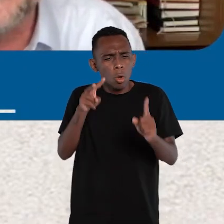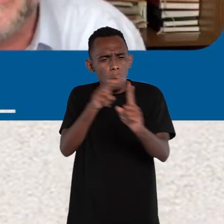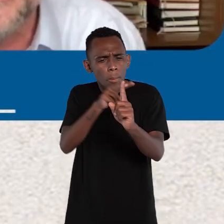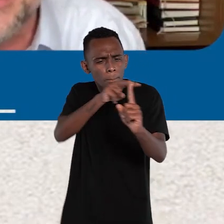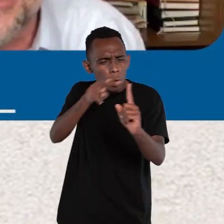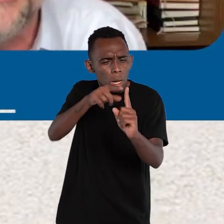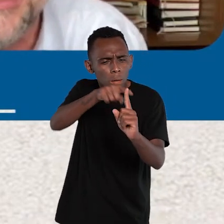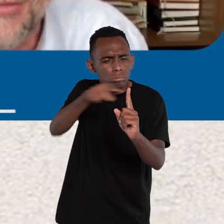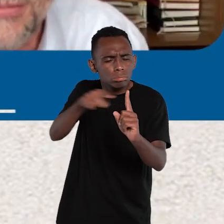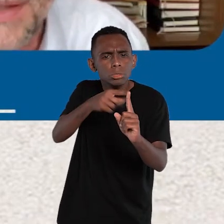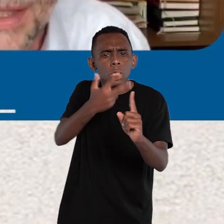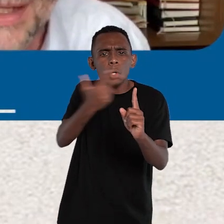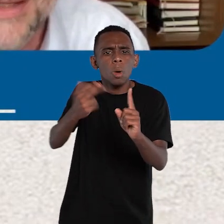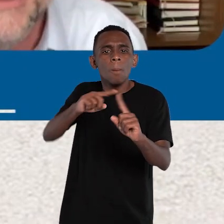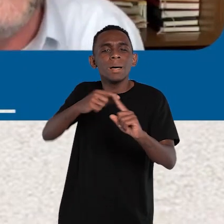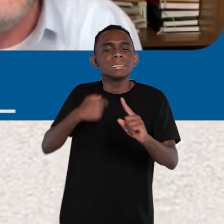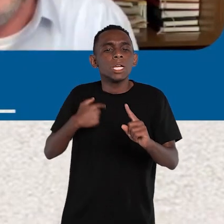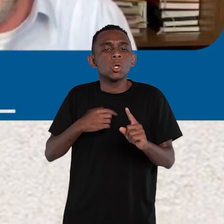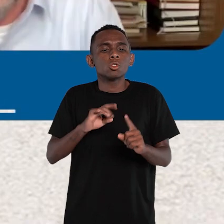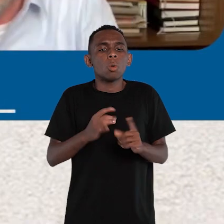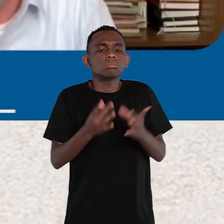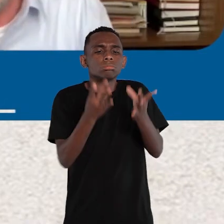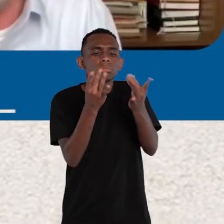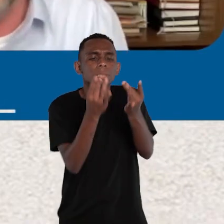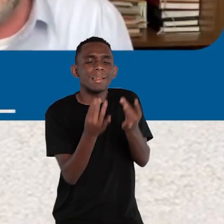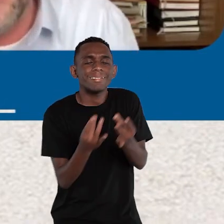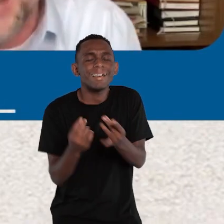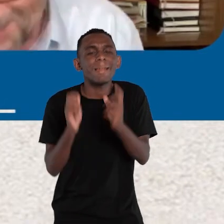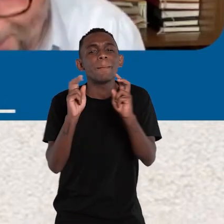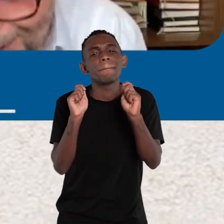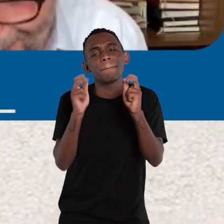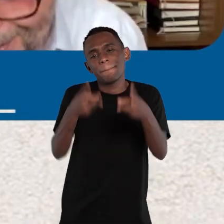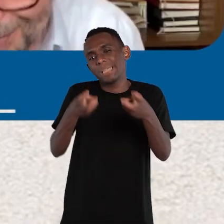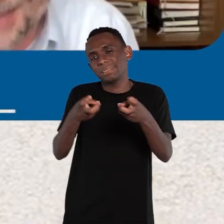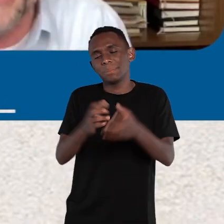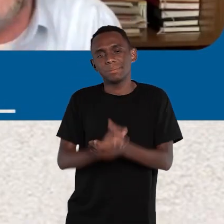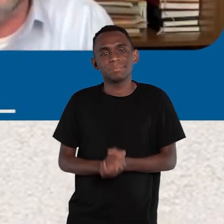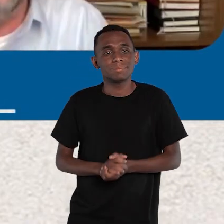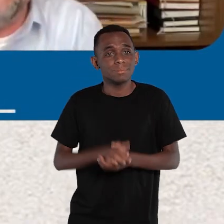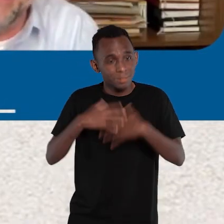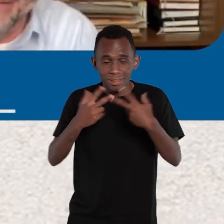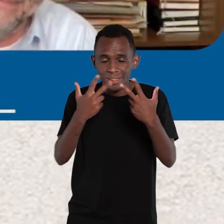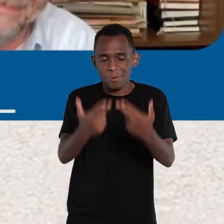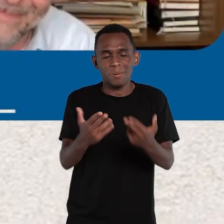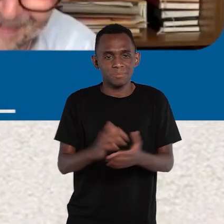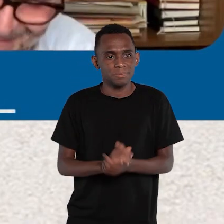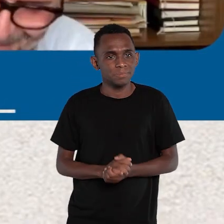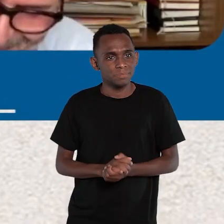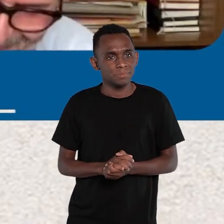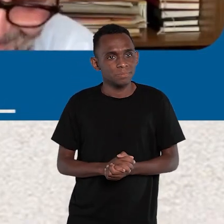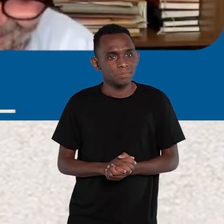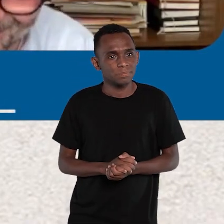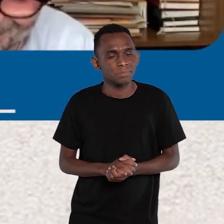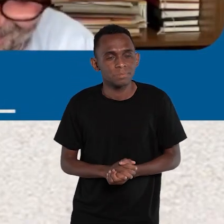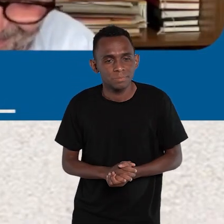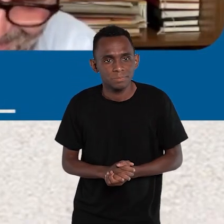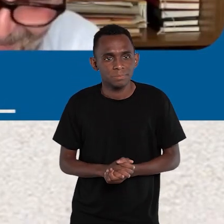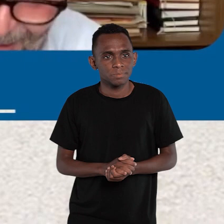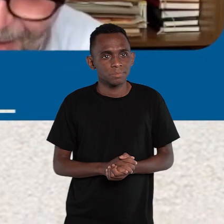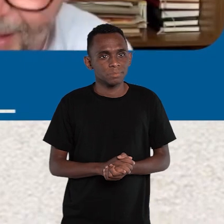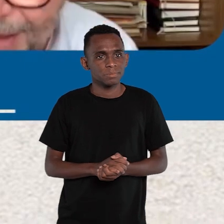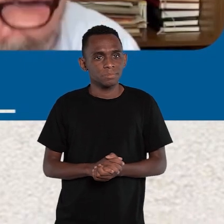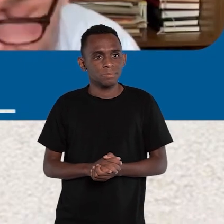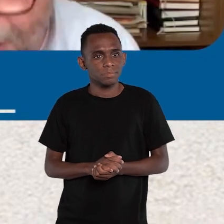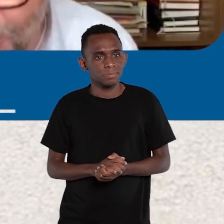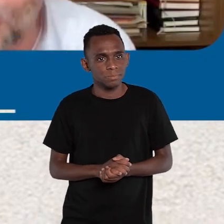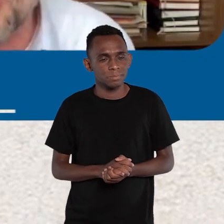esmalte está descascando no dedão do pé dela. Eu acho que serve para esse poder de observação. É isso. Vamos lá para